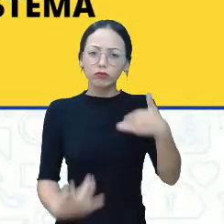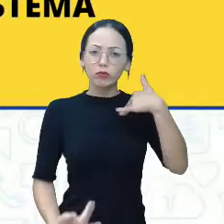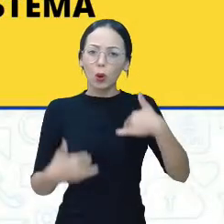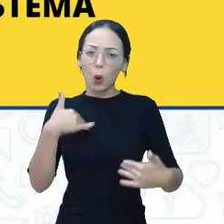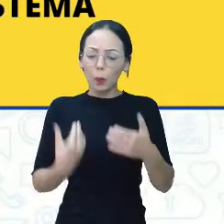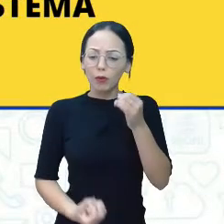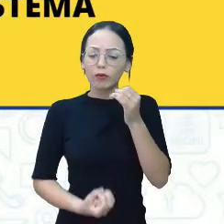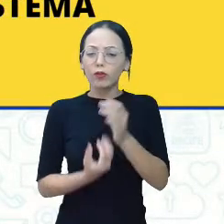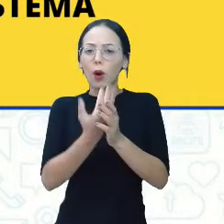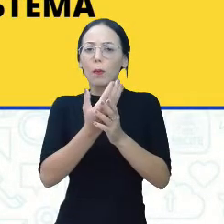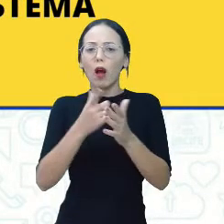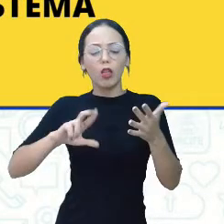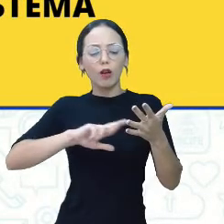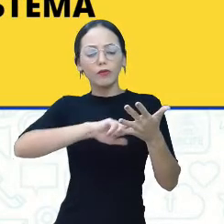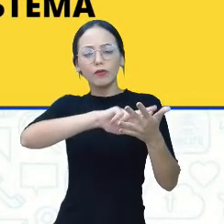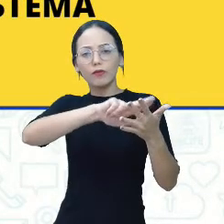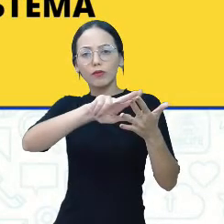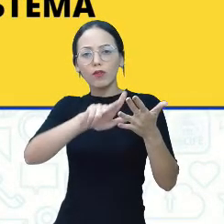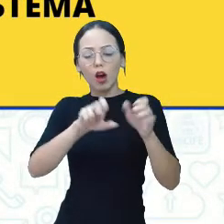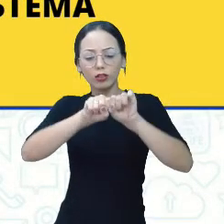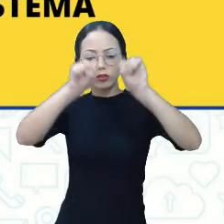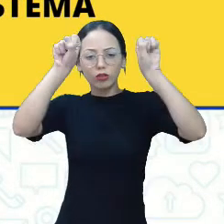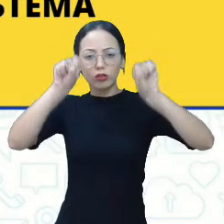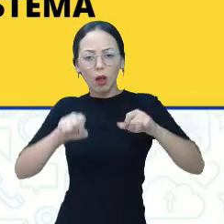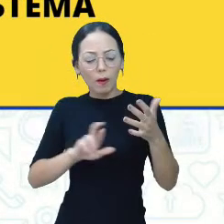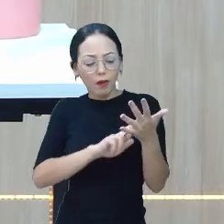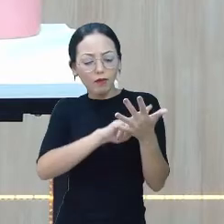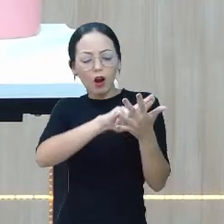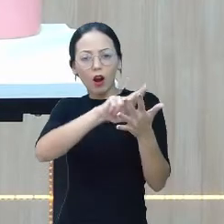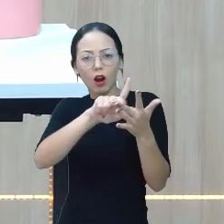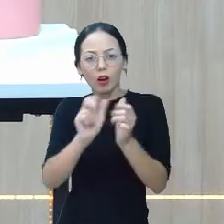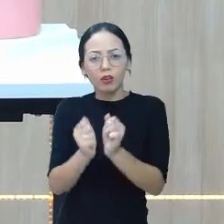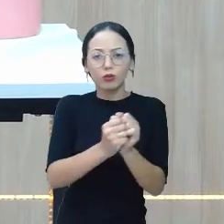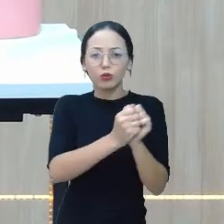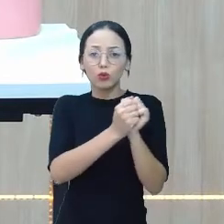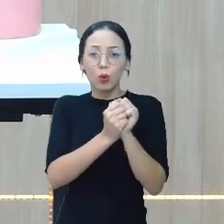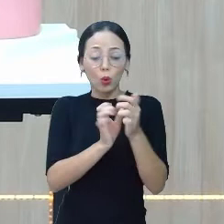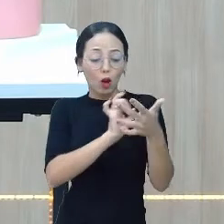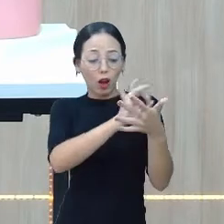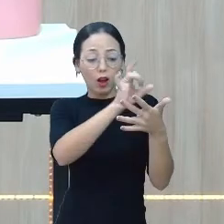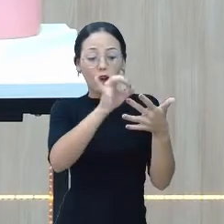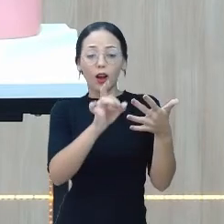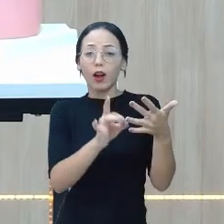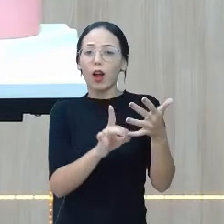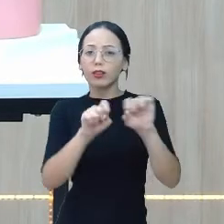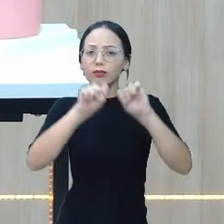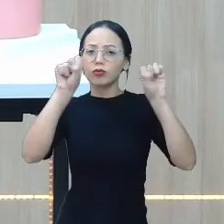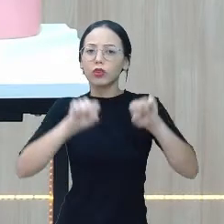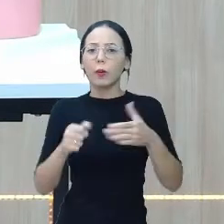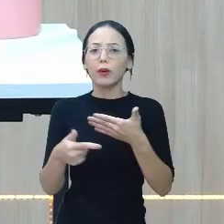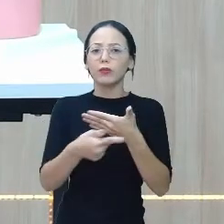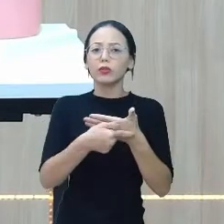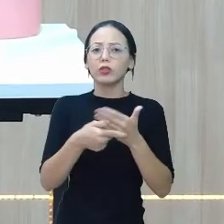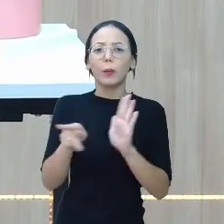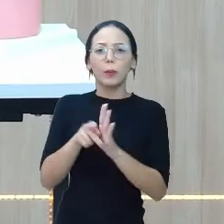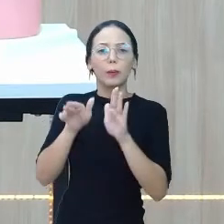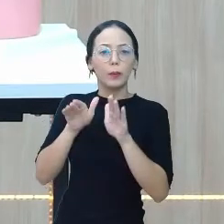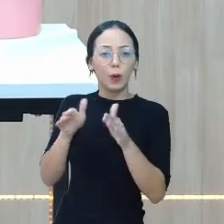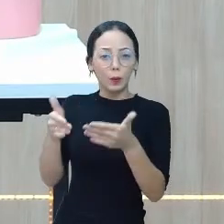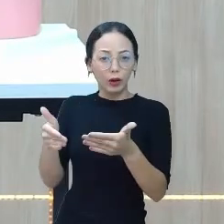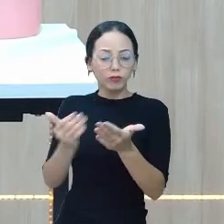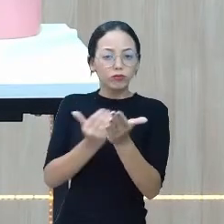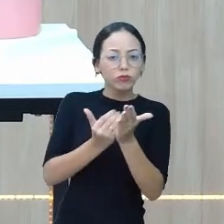formado por um conjunto de sistemas, onde cada sistema tem uma função específica. Desde